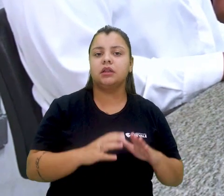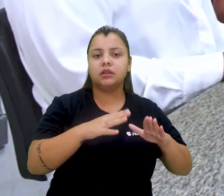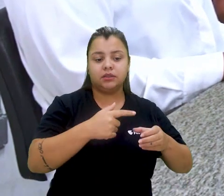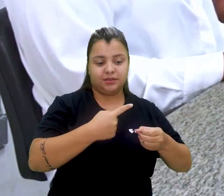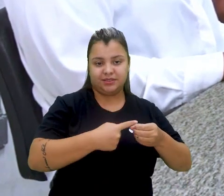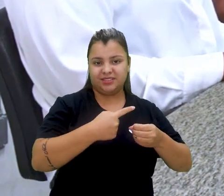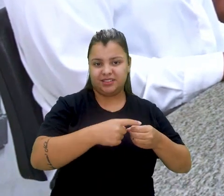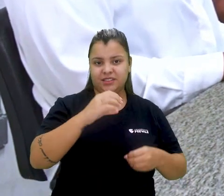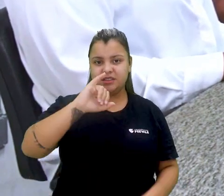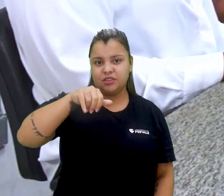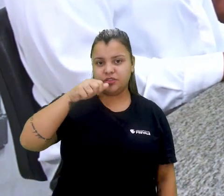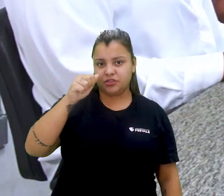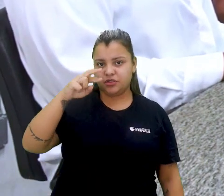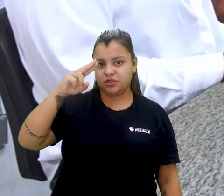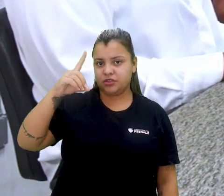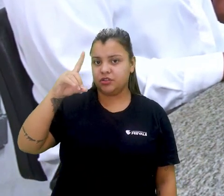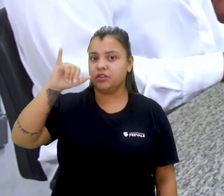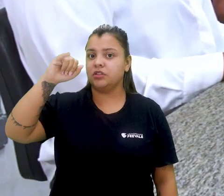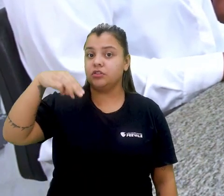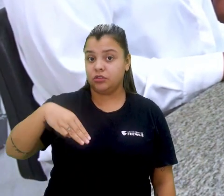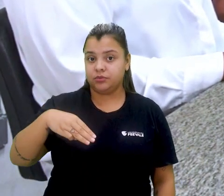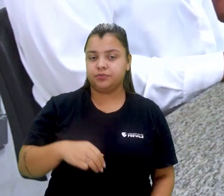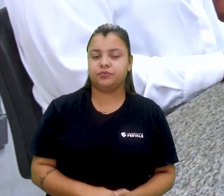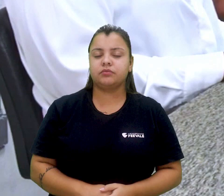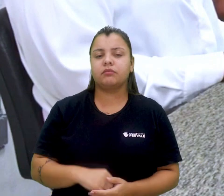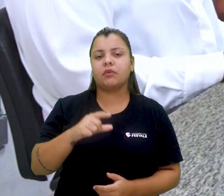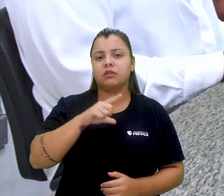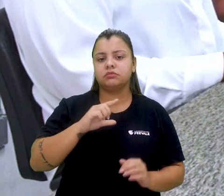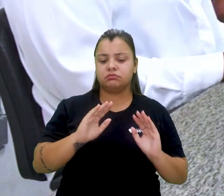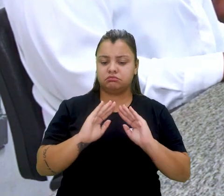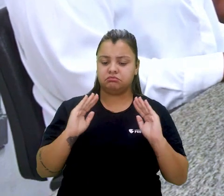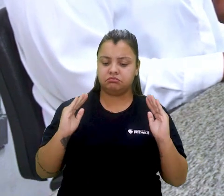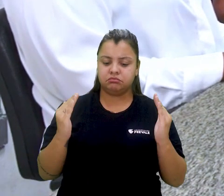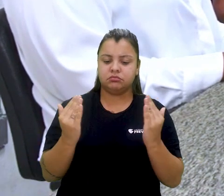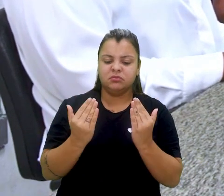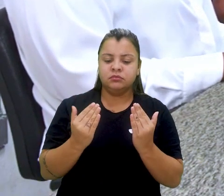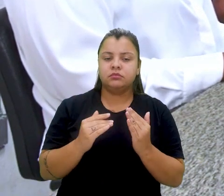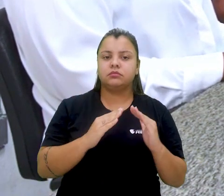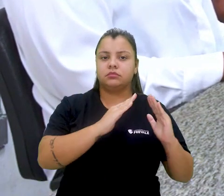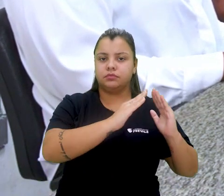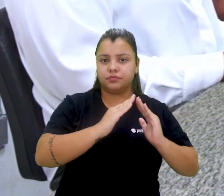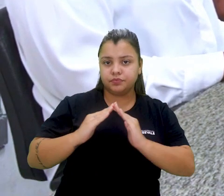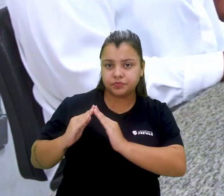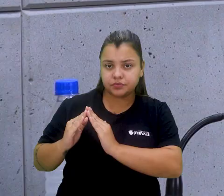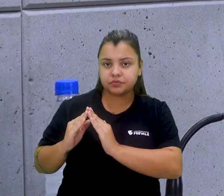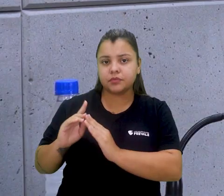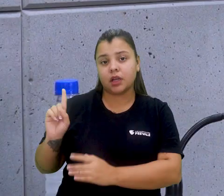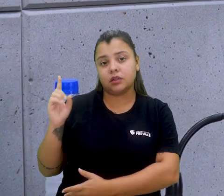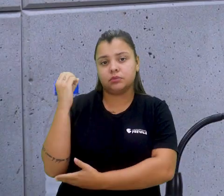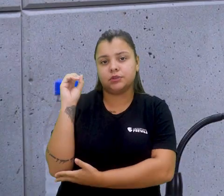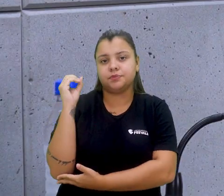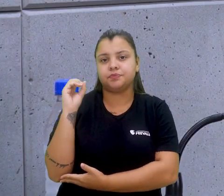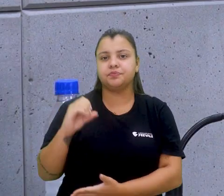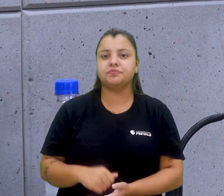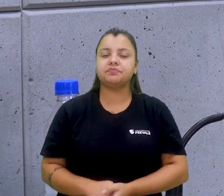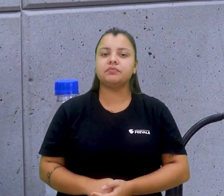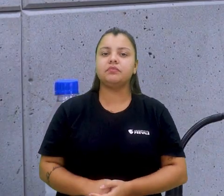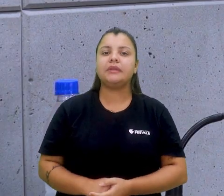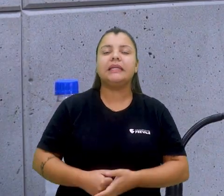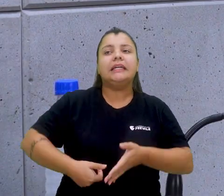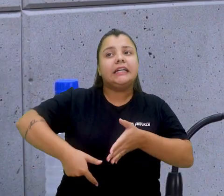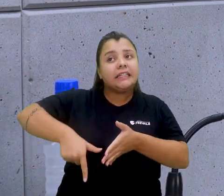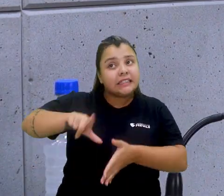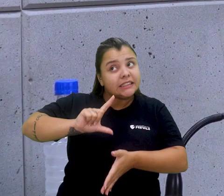H ele fica dentro de um condomínio né de Porto Alegre Então mas